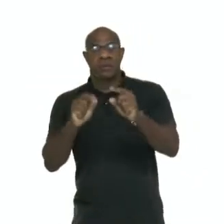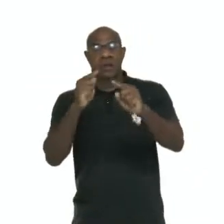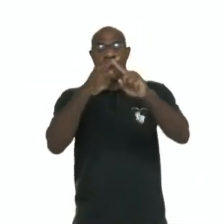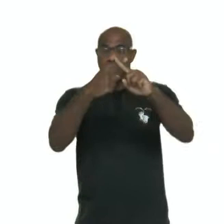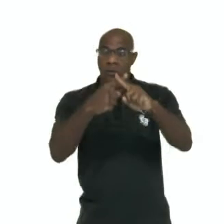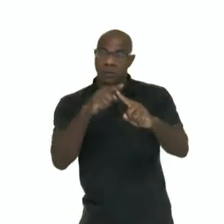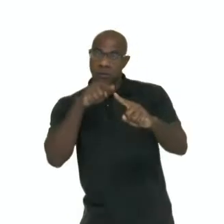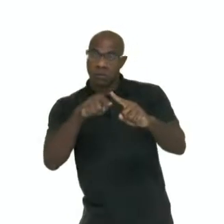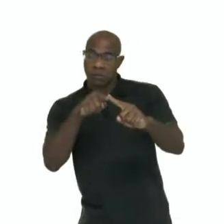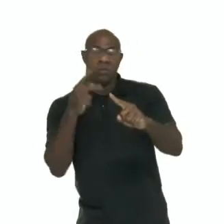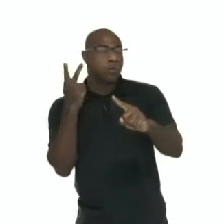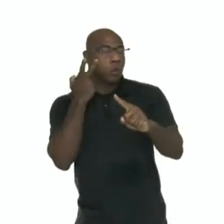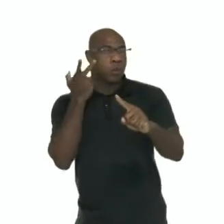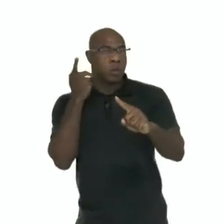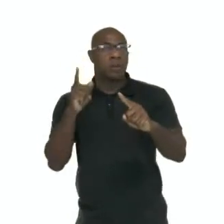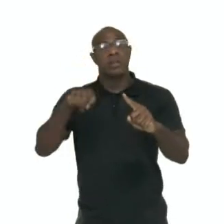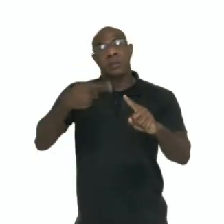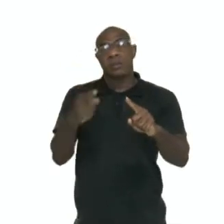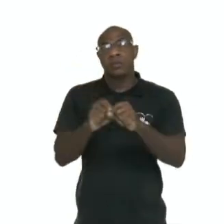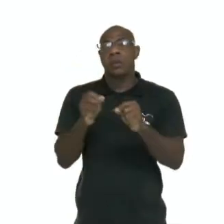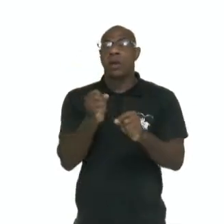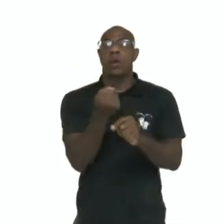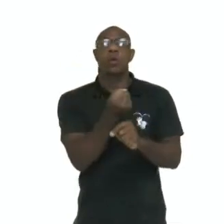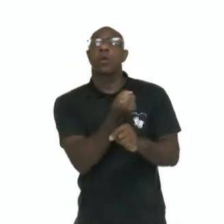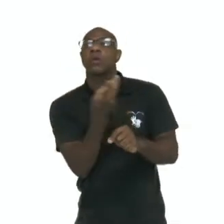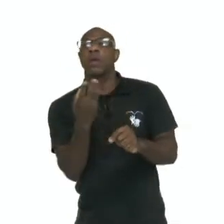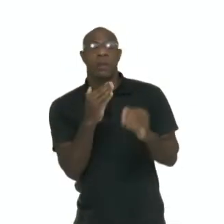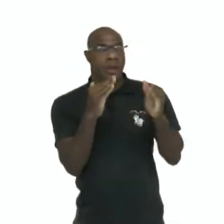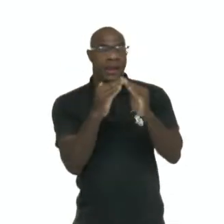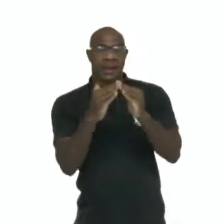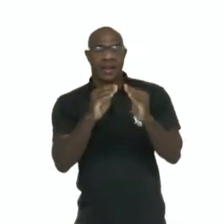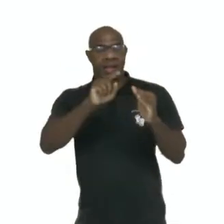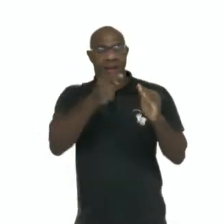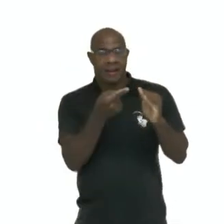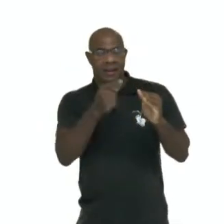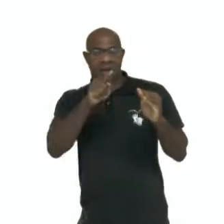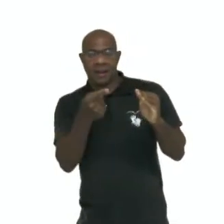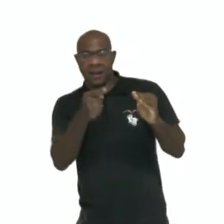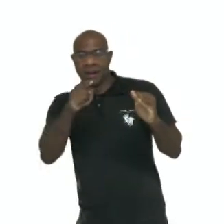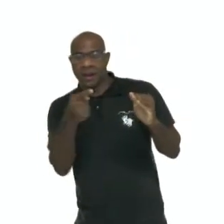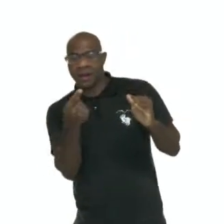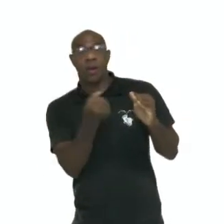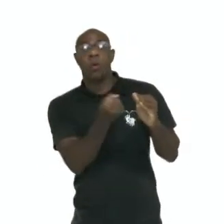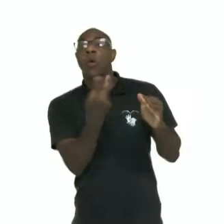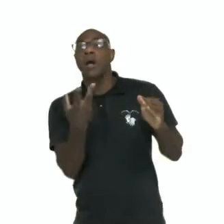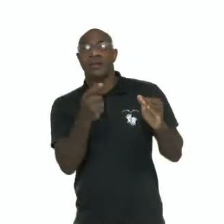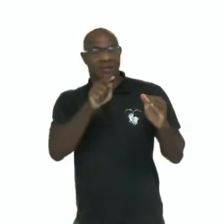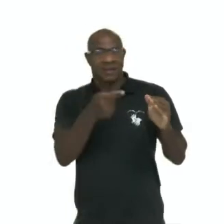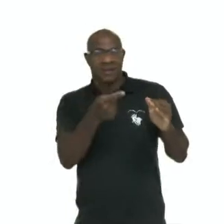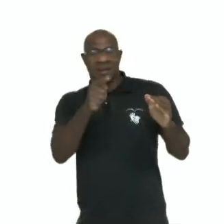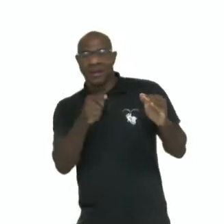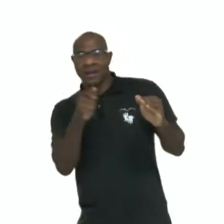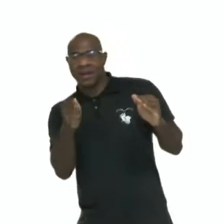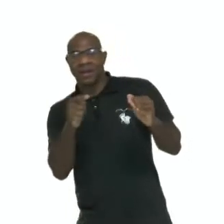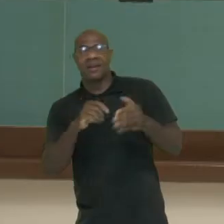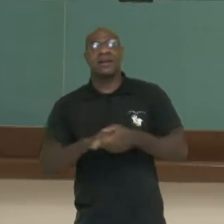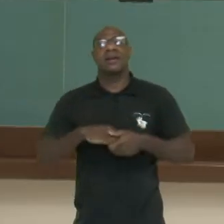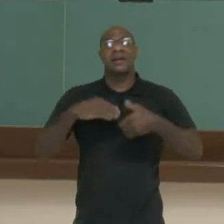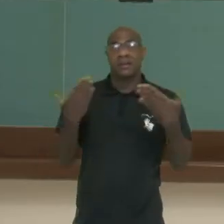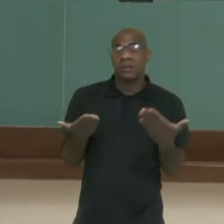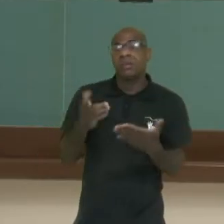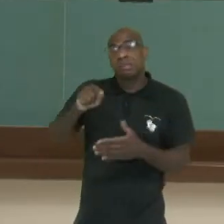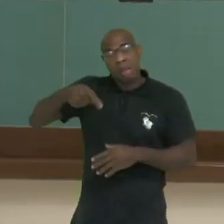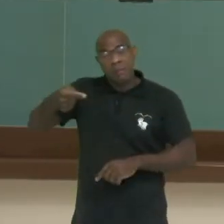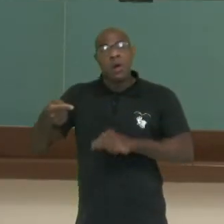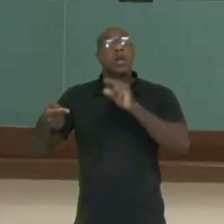multiplicação normalmente e contamos as casas decimais daquele numerozinho decimal, tá bom? Para assim, no